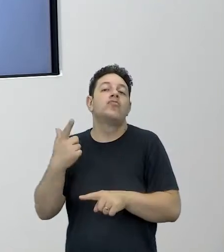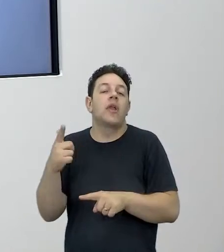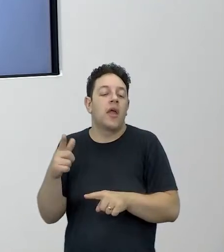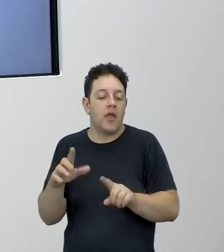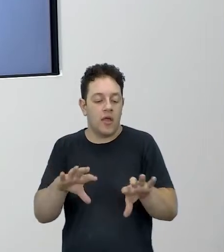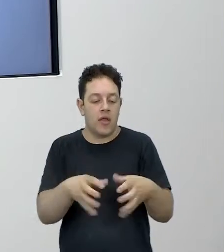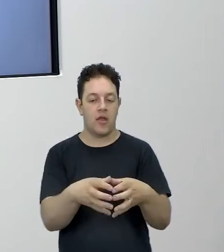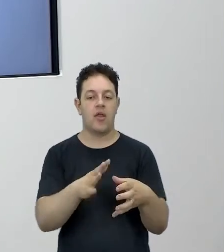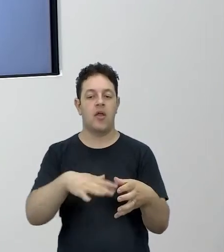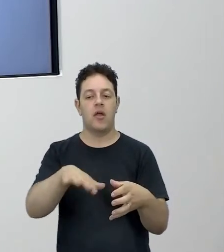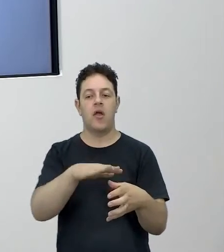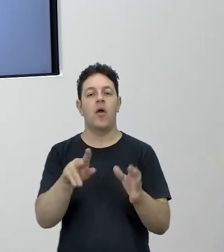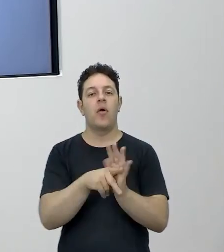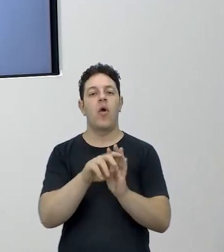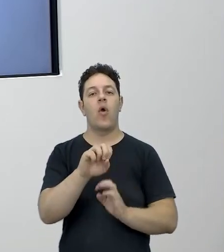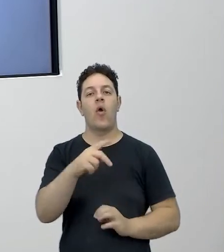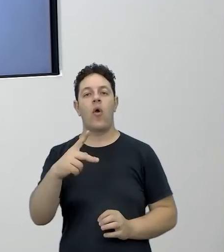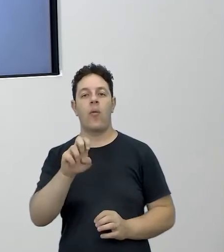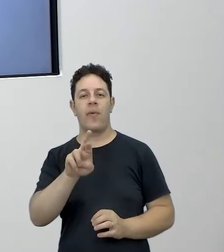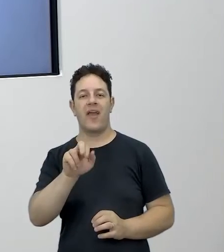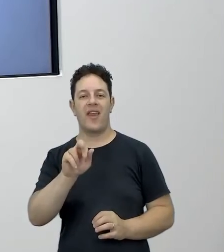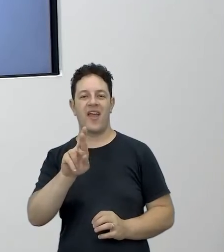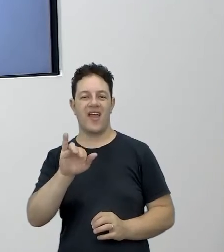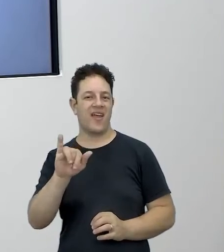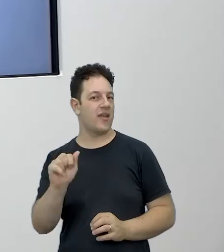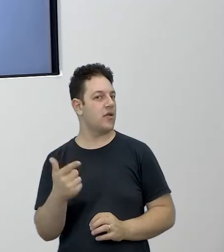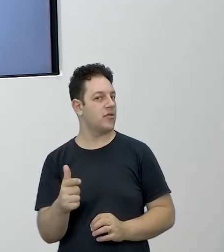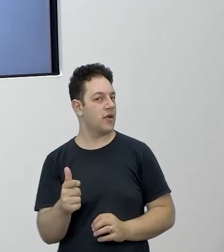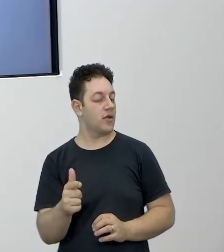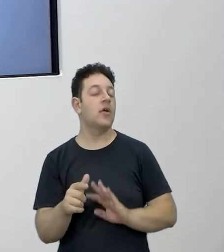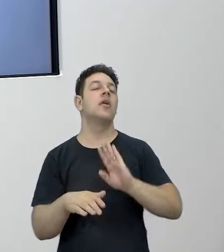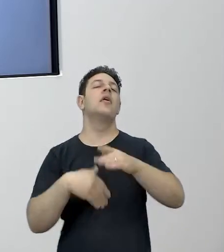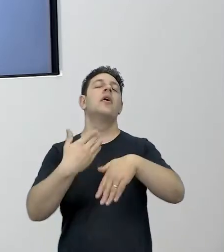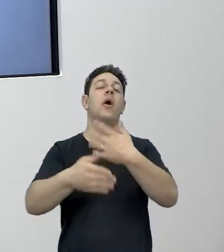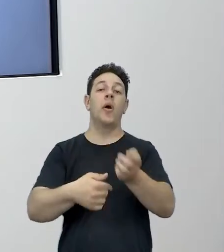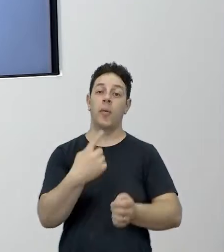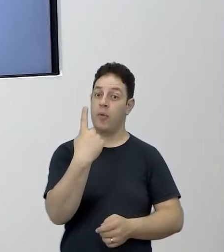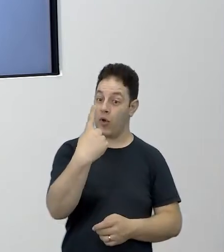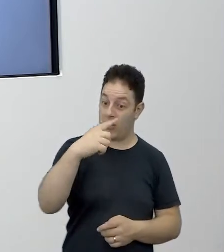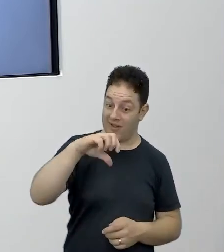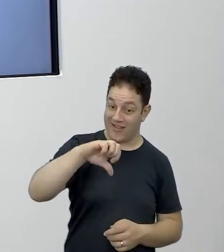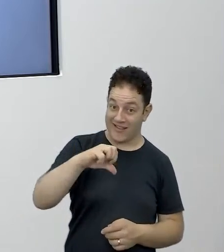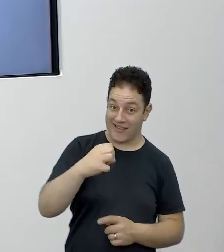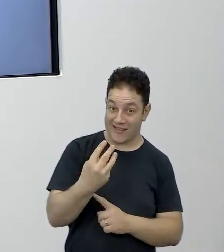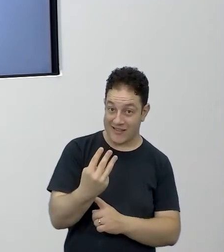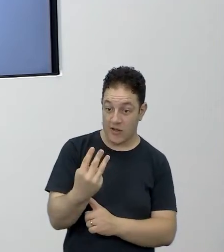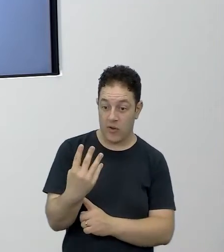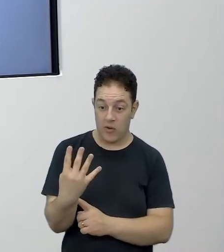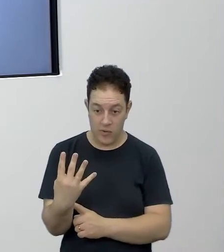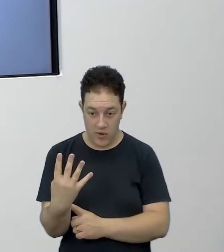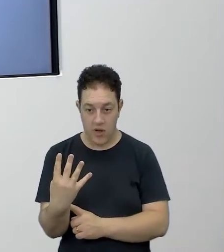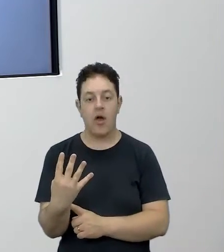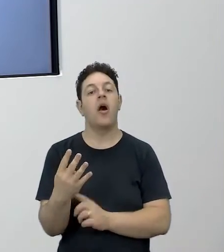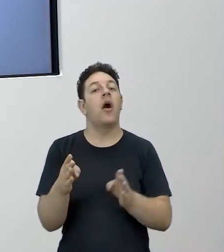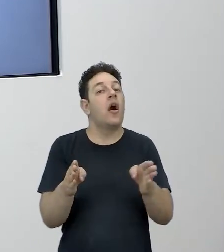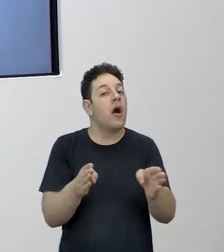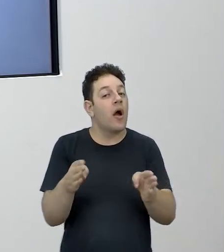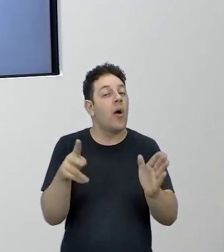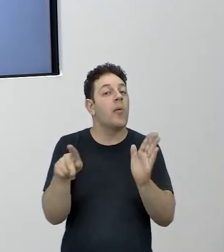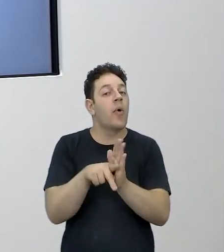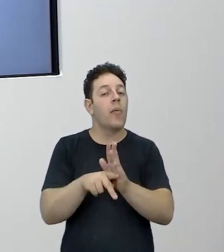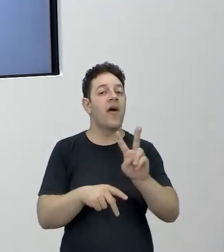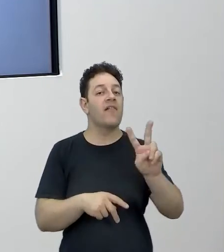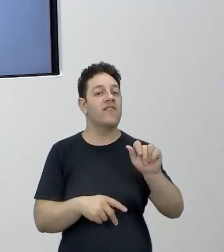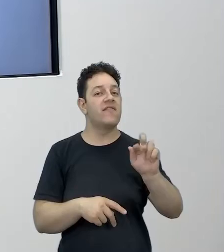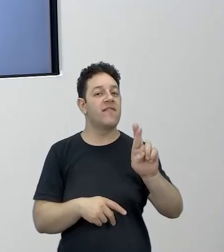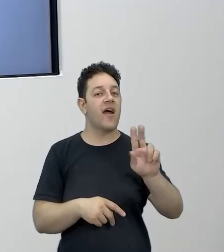operária aí. Nós vimos também que em 1934, já durante a Era Vargas,